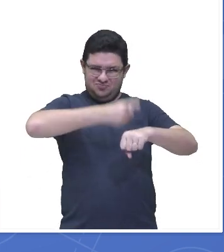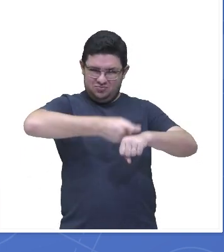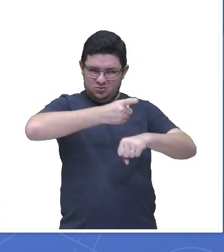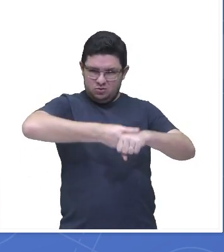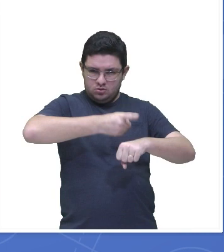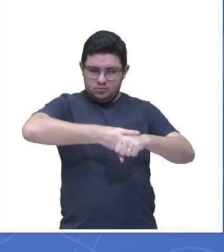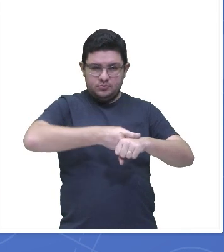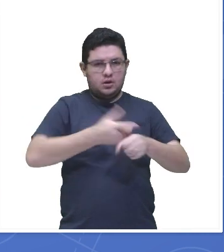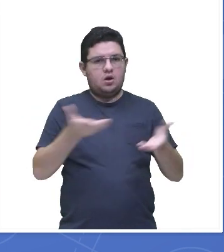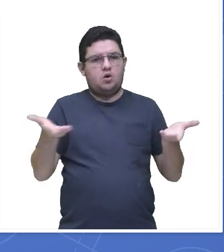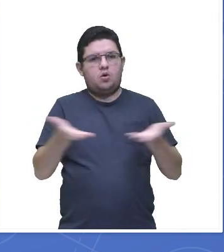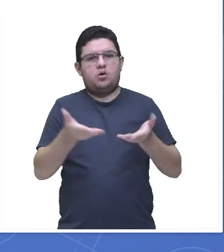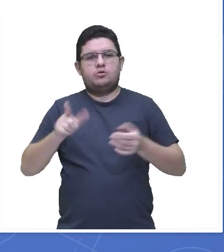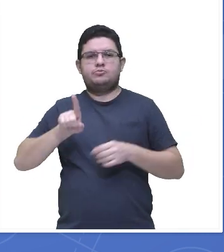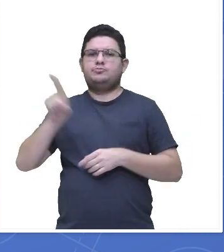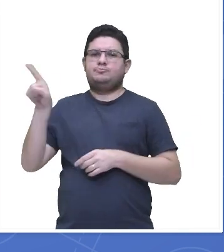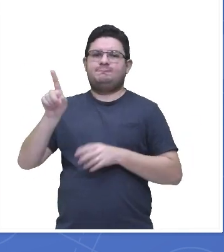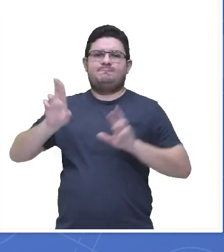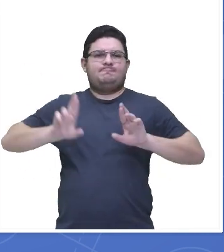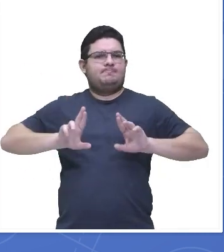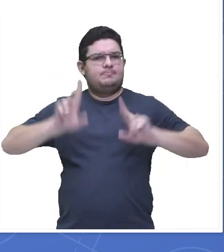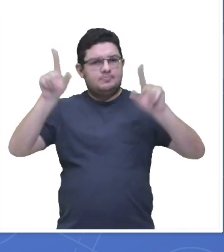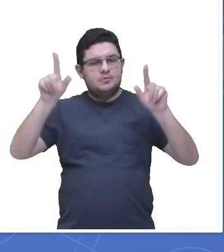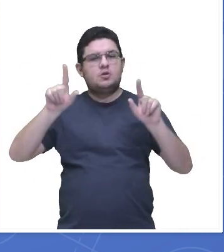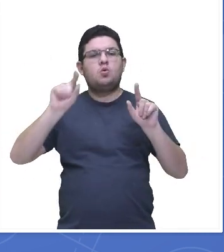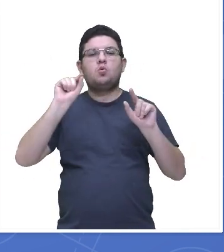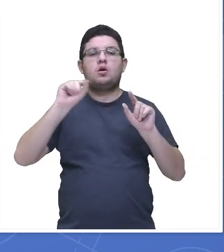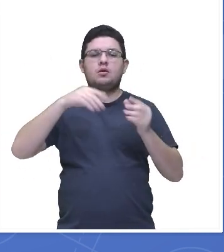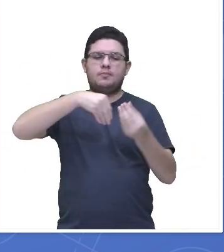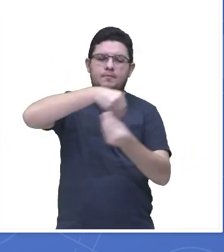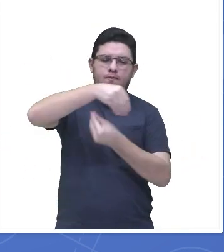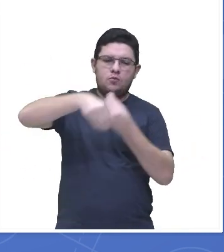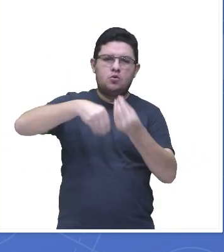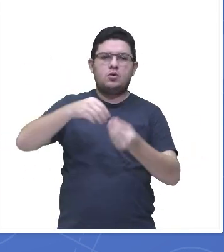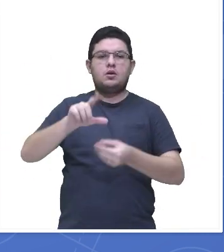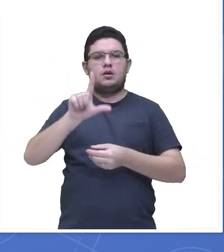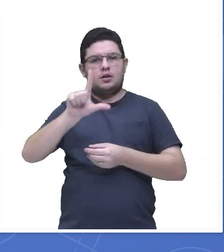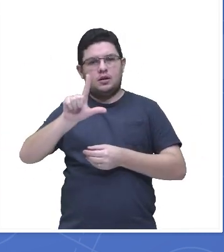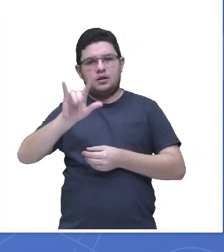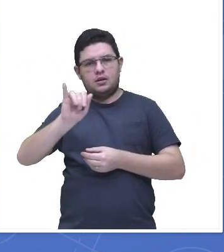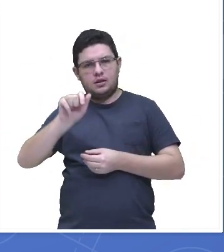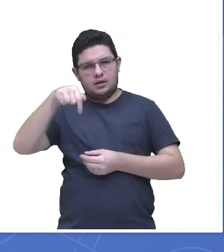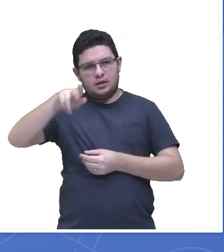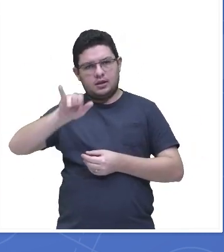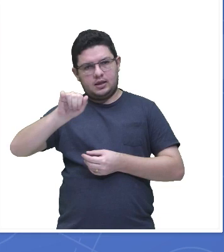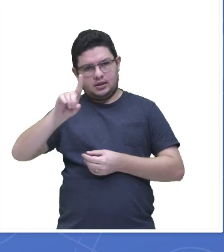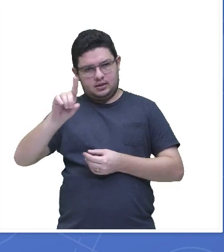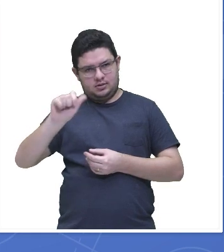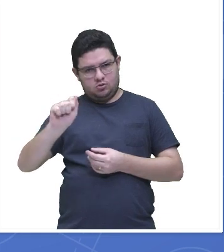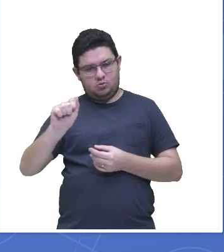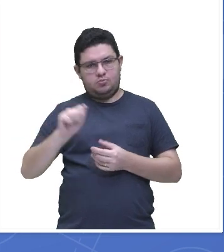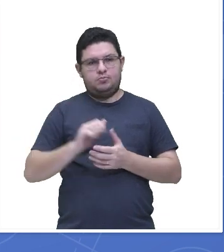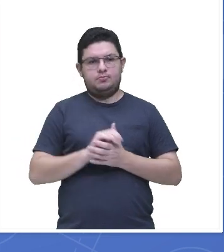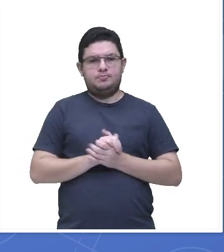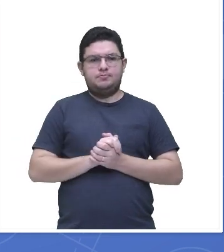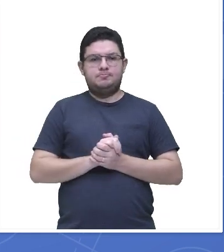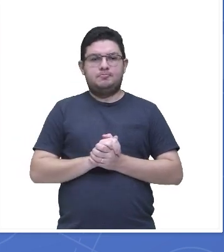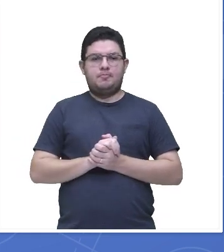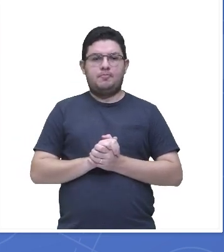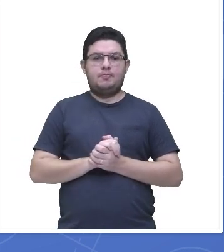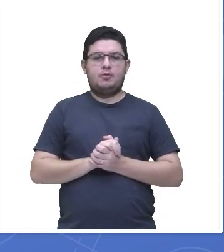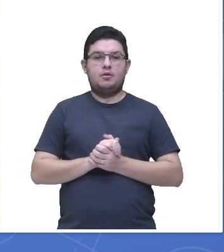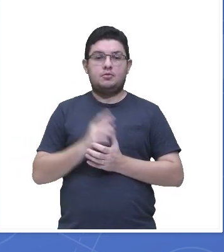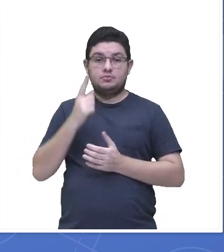de energia, de transferência de calor, que acontece nos líquidos. E os líquidos, então, se deslocam de uma região para